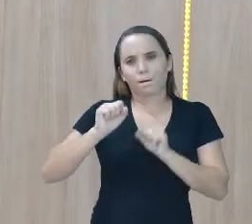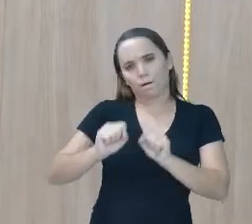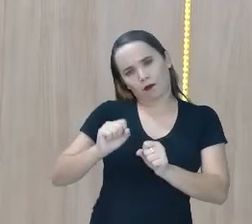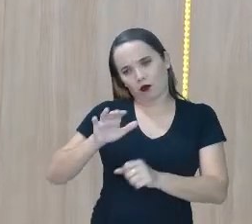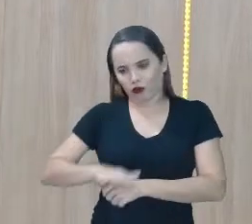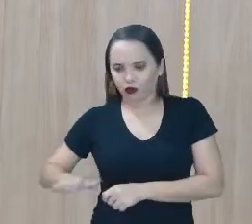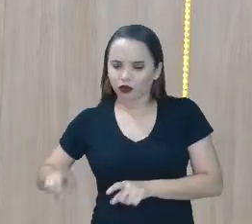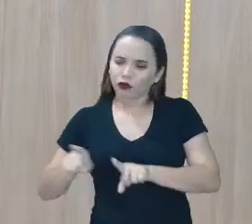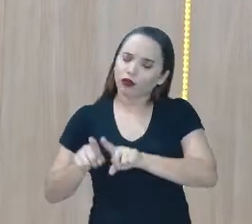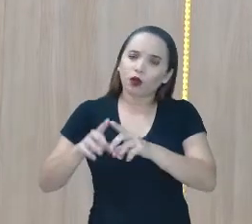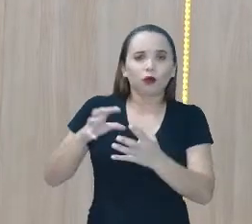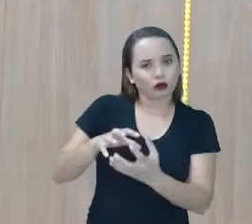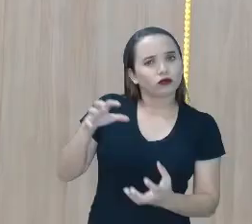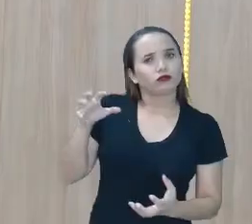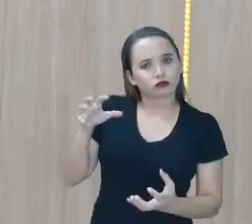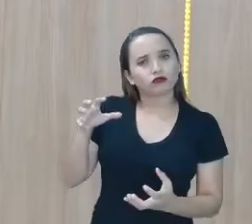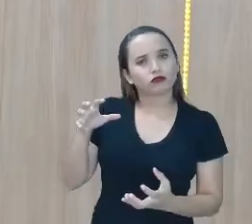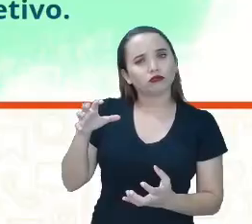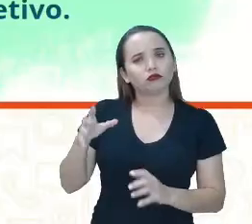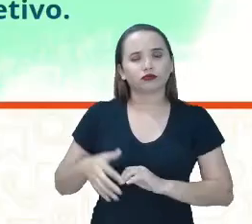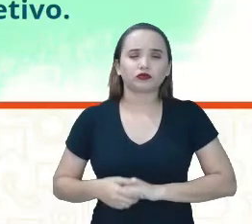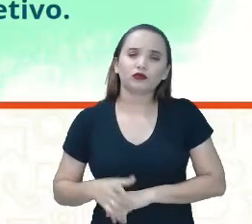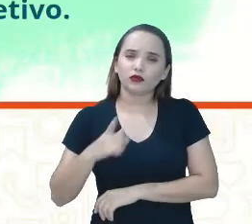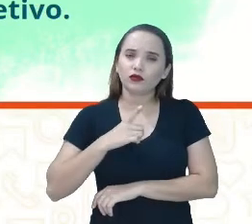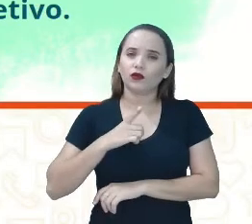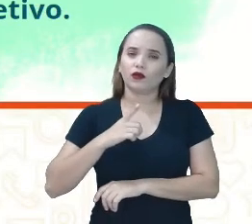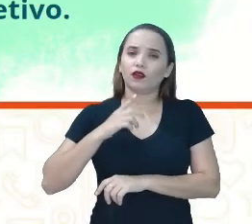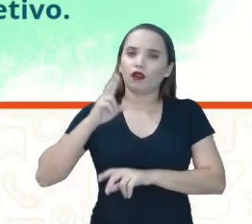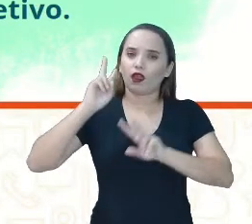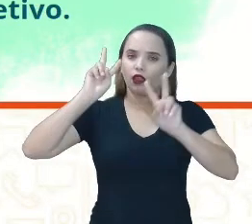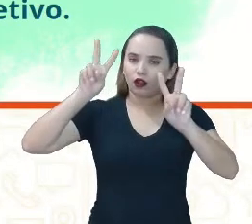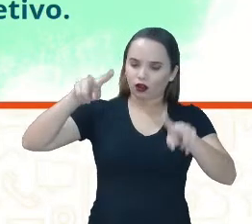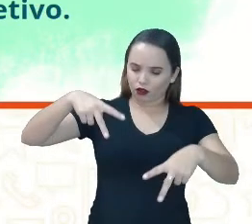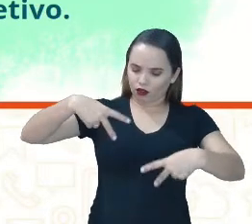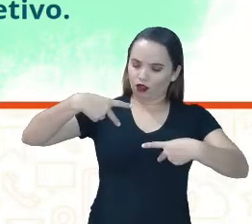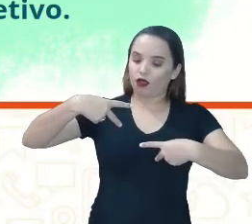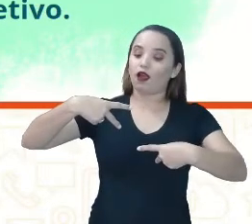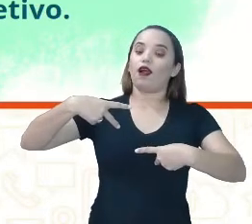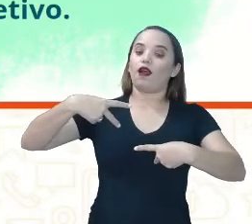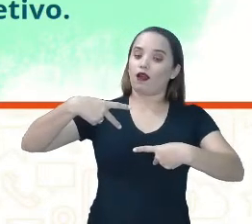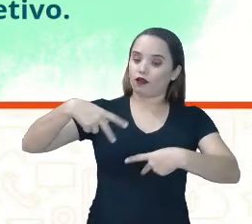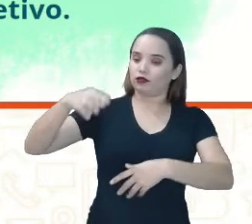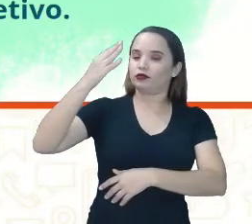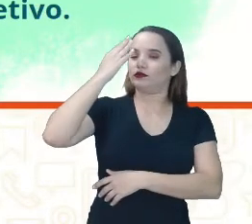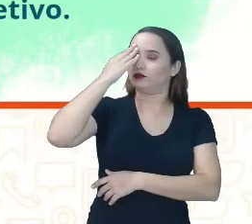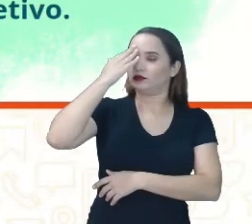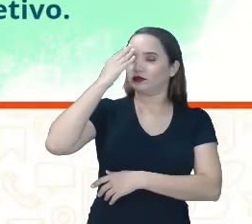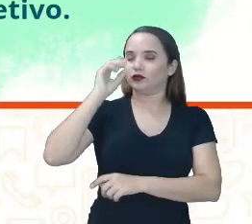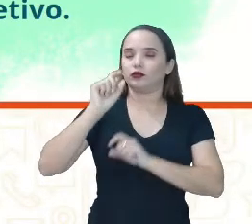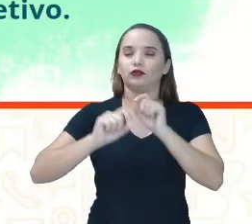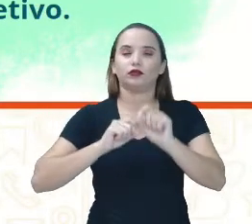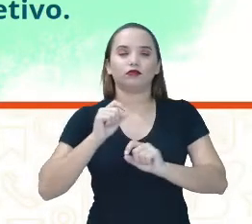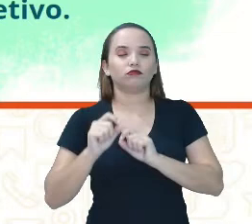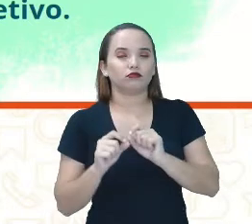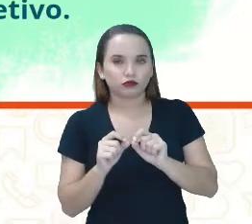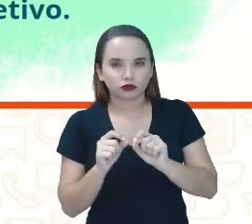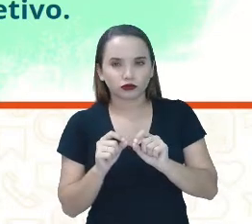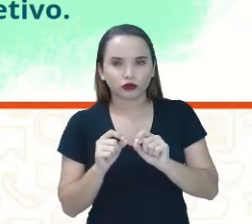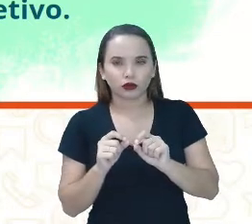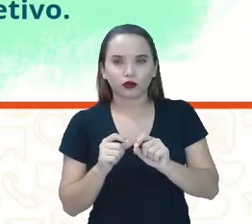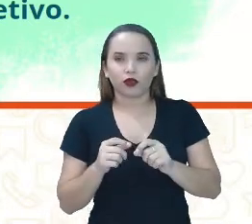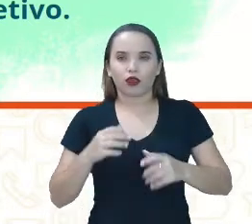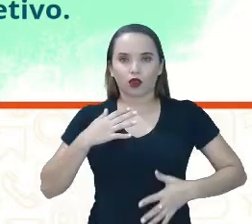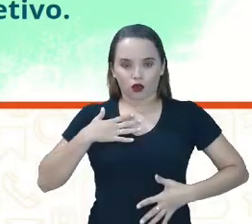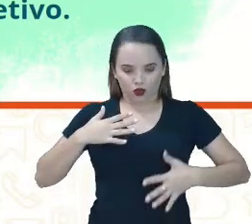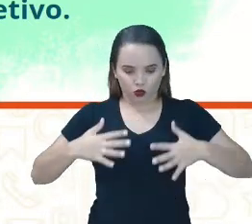ser o idoso também, né, eles tenham a noção do próprio corpo. Quando a gente fala de noção do próprio corpo, a gente está falando do